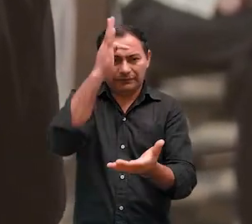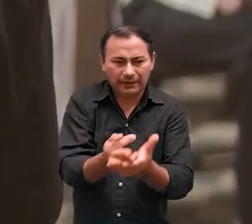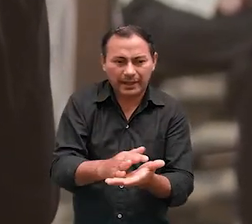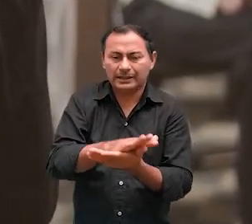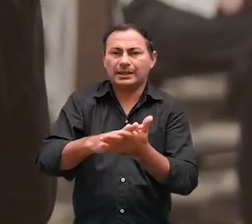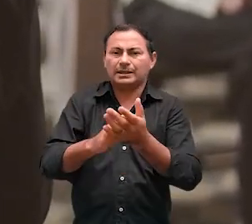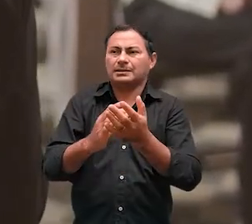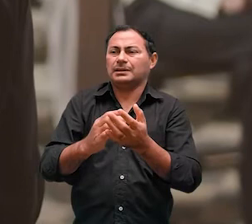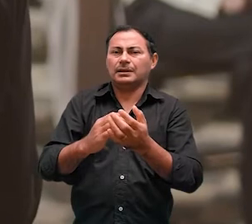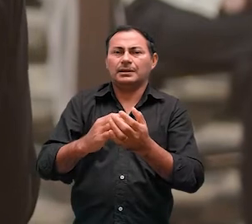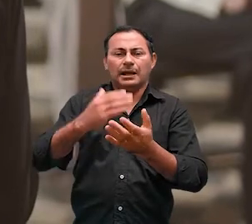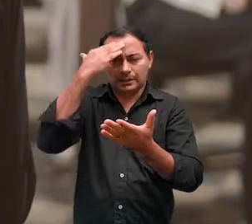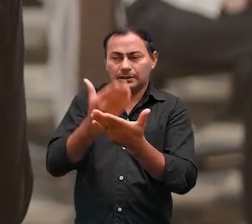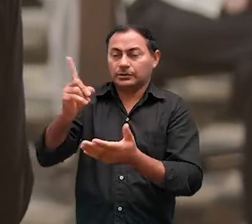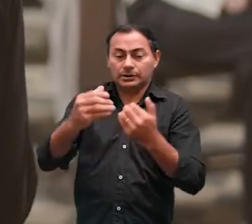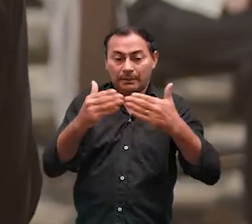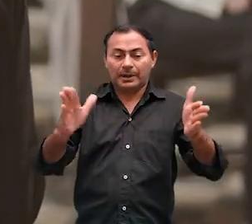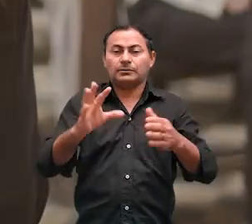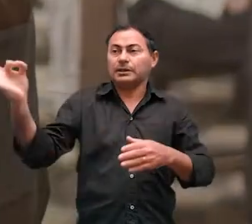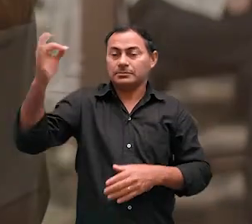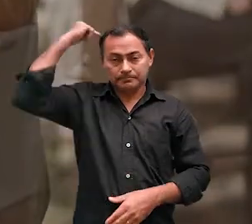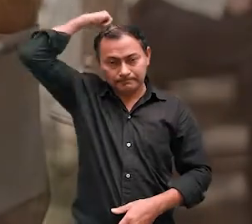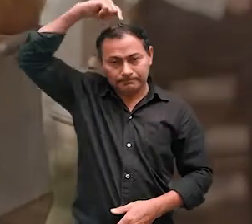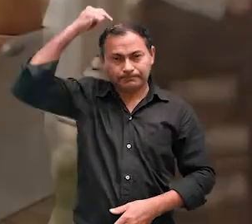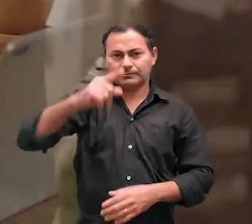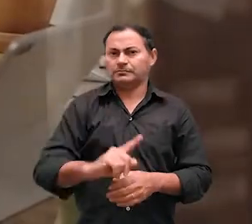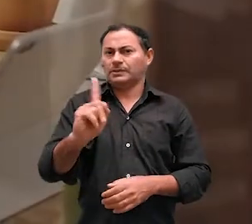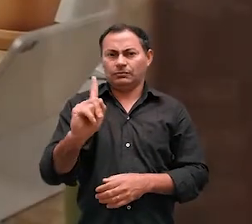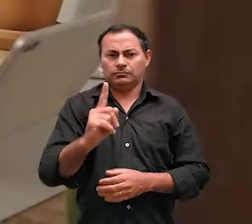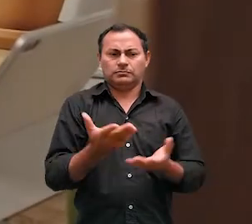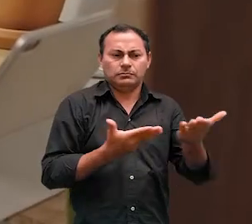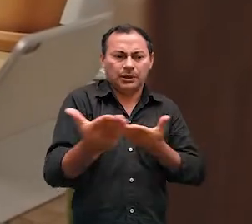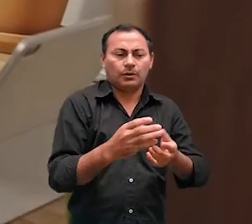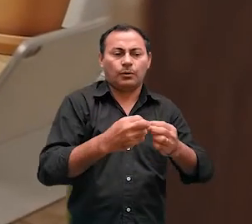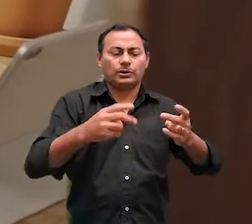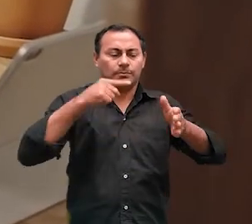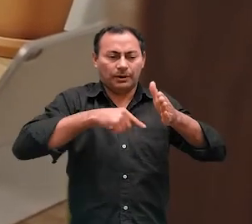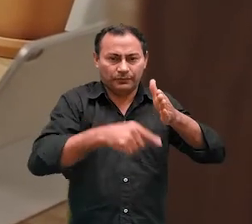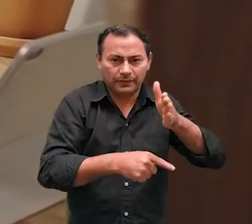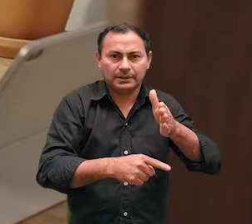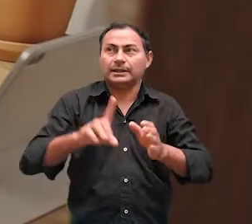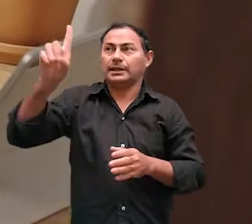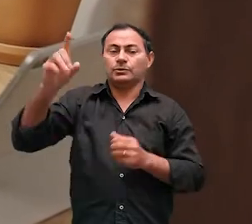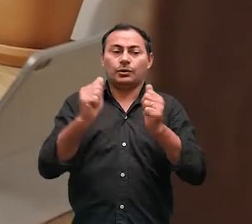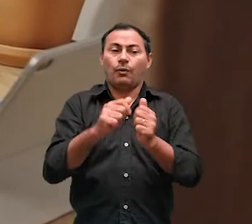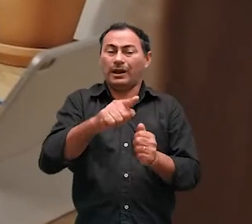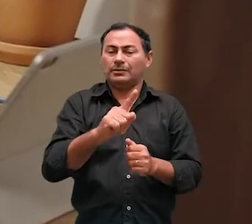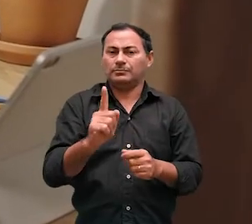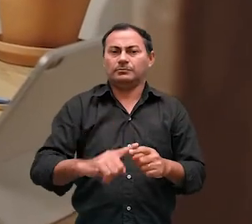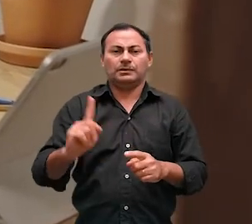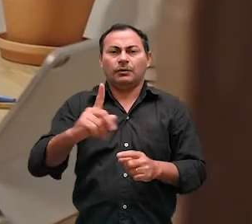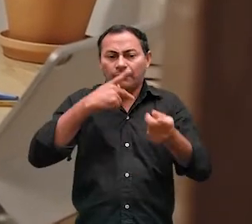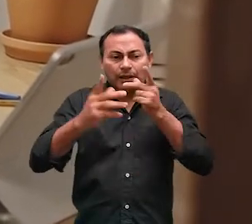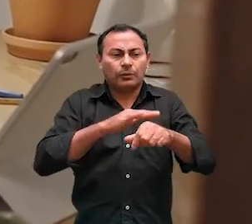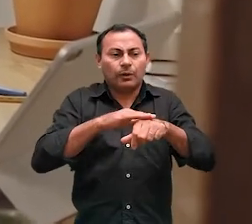tem inferno em Graça nem está aberta se você não deve compartilhar as coisas Profundas de Deus com ela